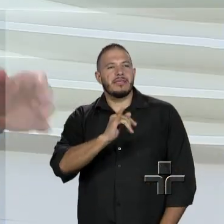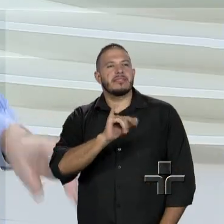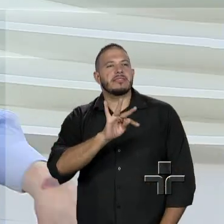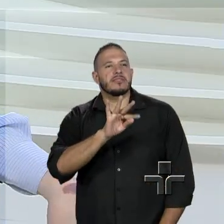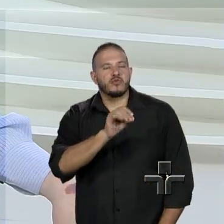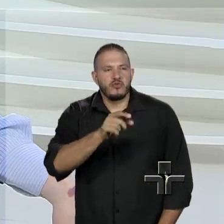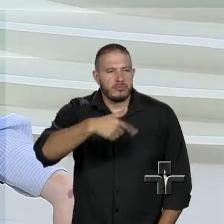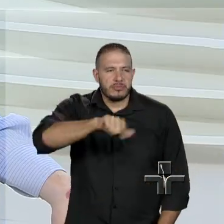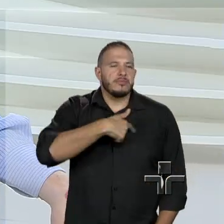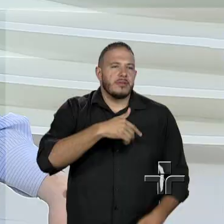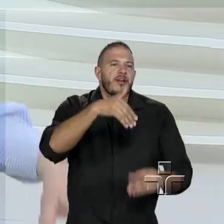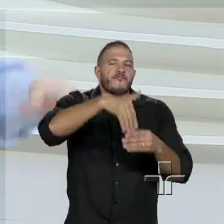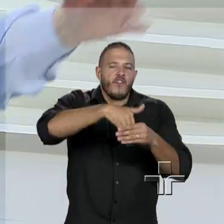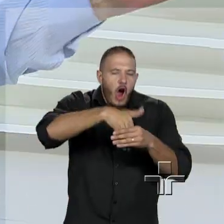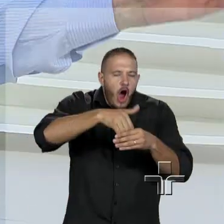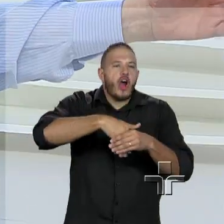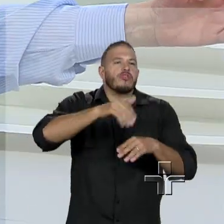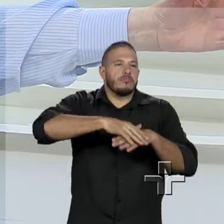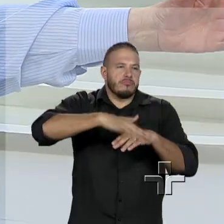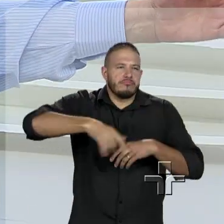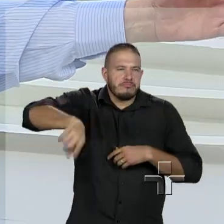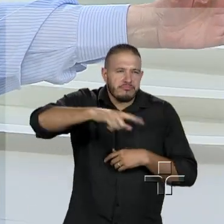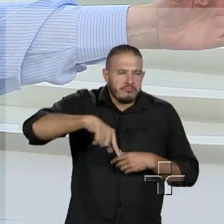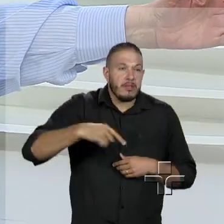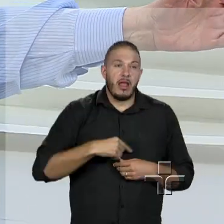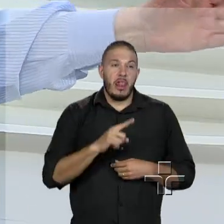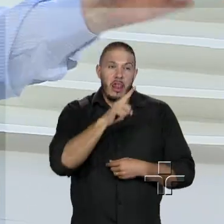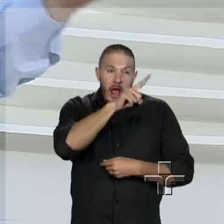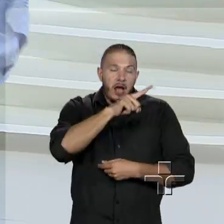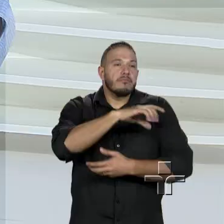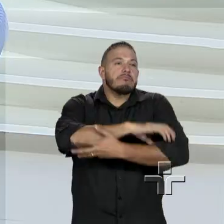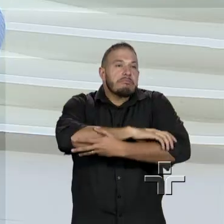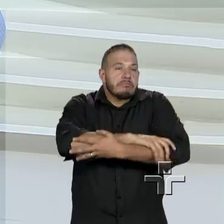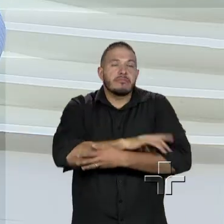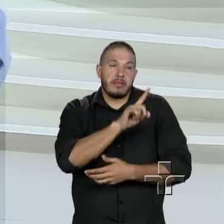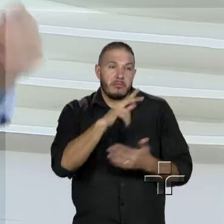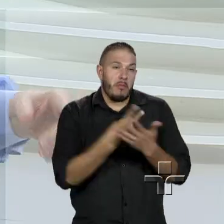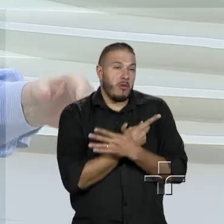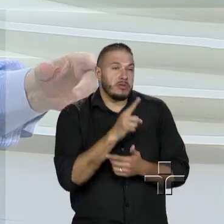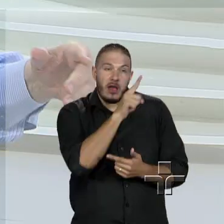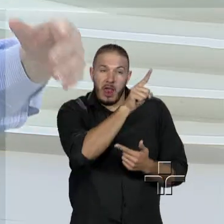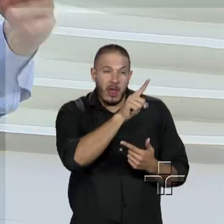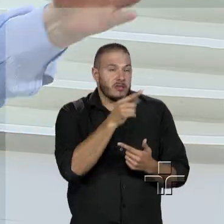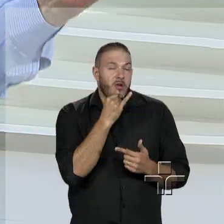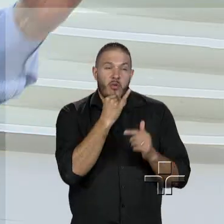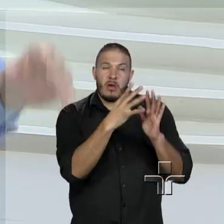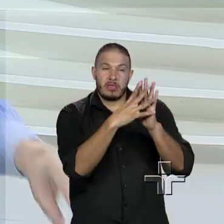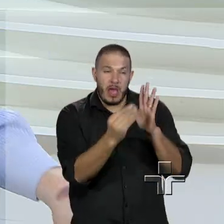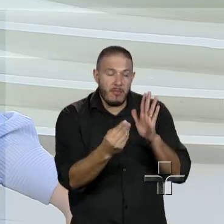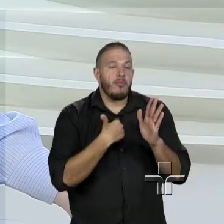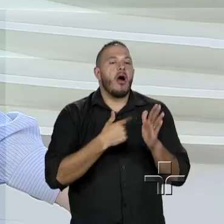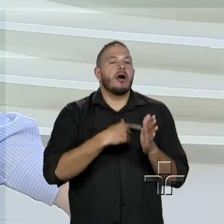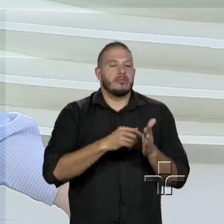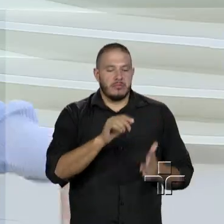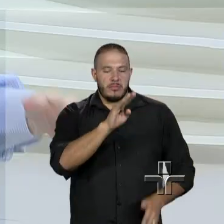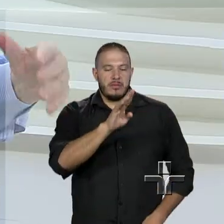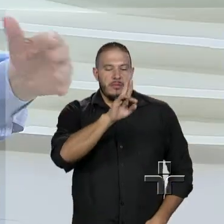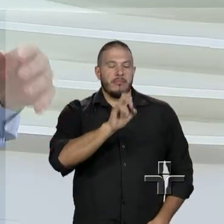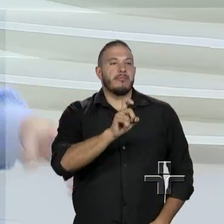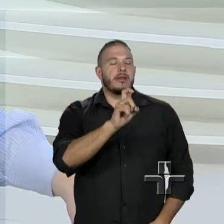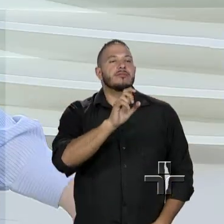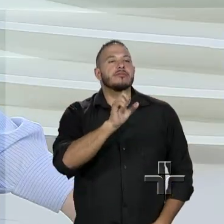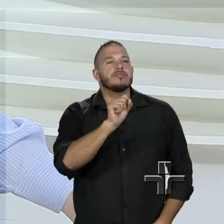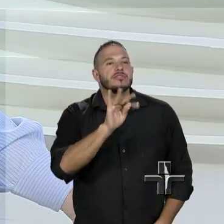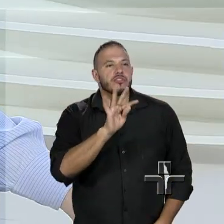vai o plebiscito. O Brexit está aí para mostrar só um exemplo. A gente pode dar 100 exemplos. Nós já